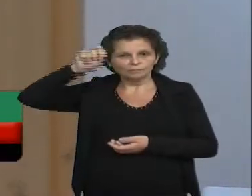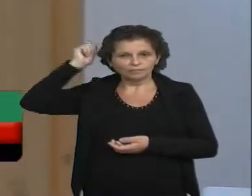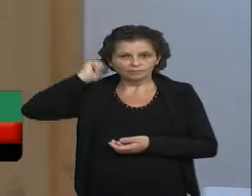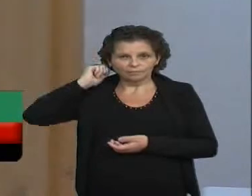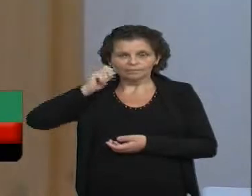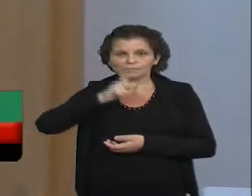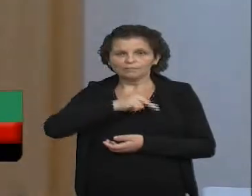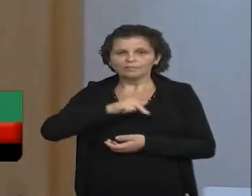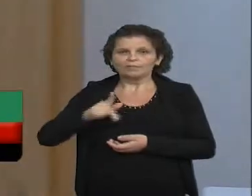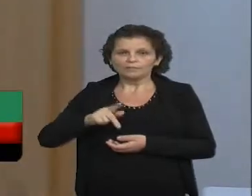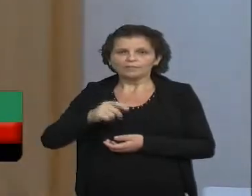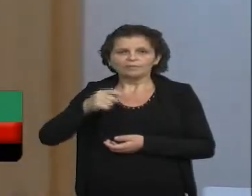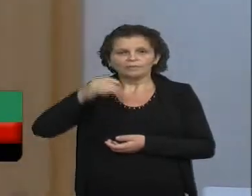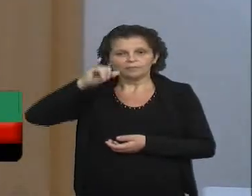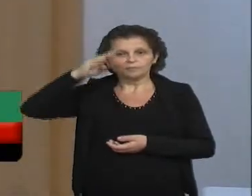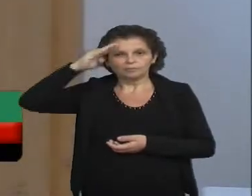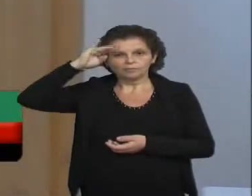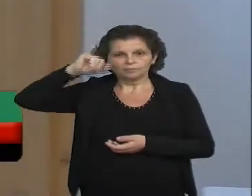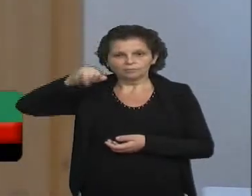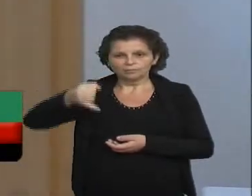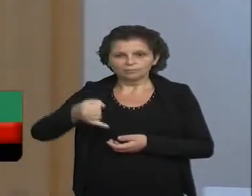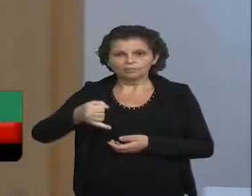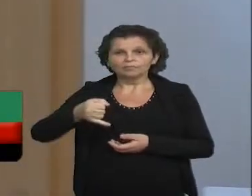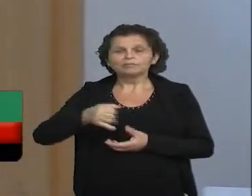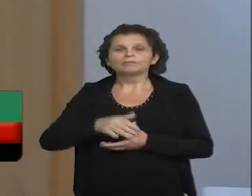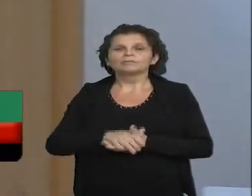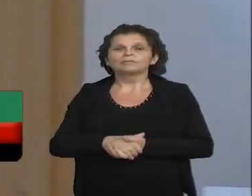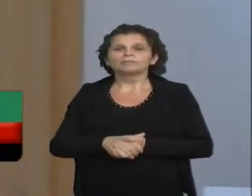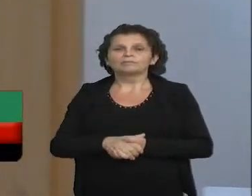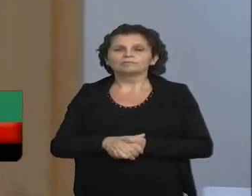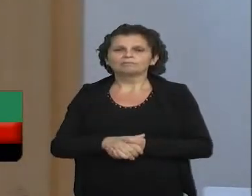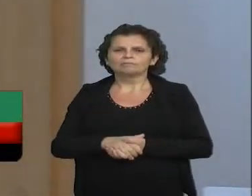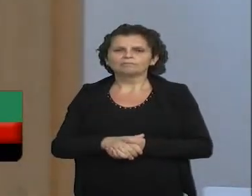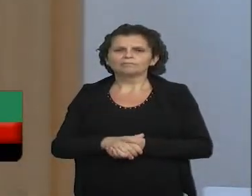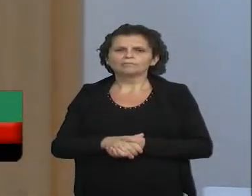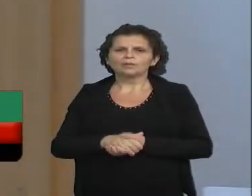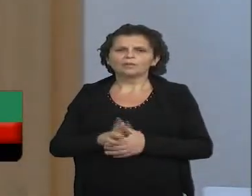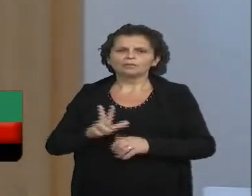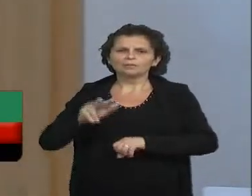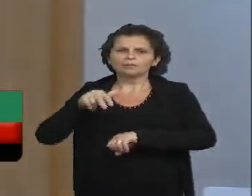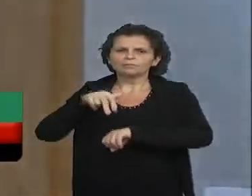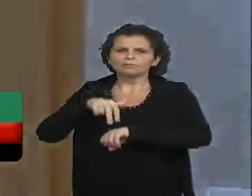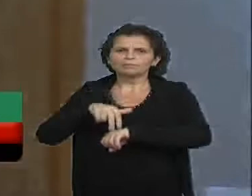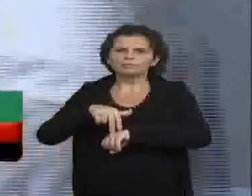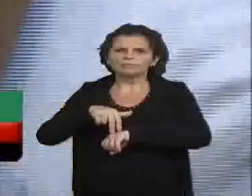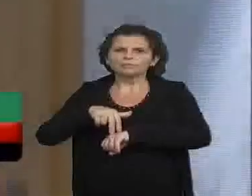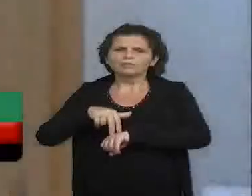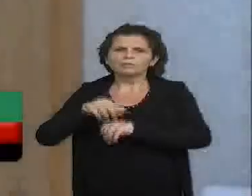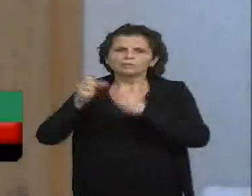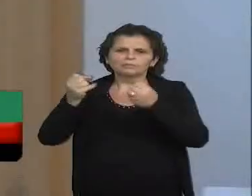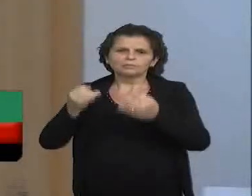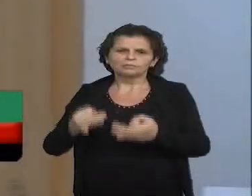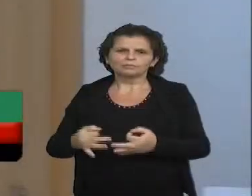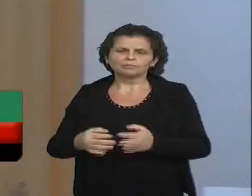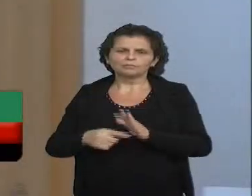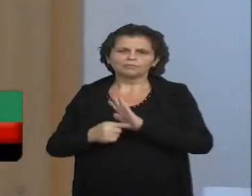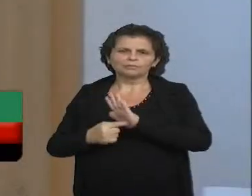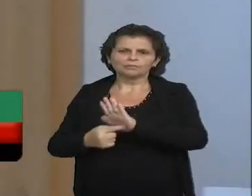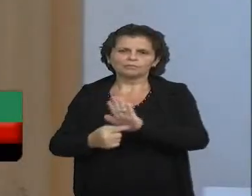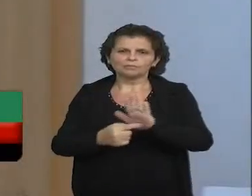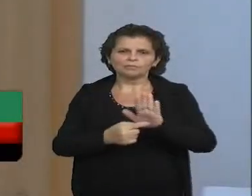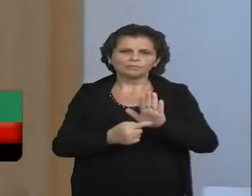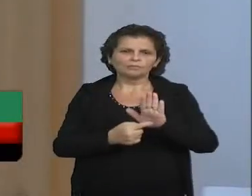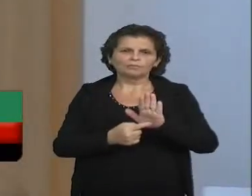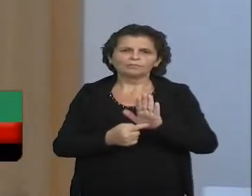nosso presidente Josias. Eu venho a essa tribuna apenas para passar para os nobres